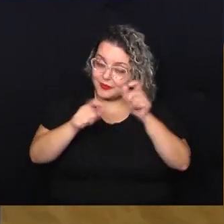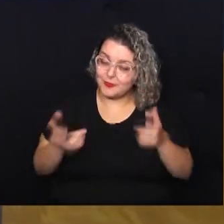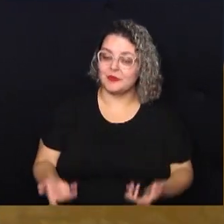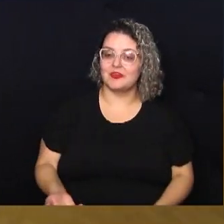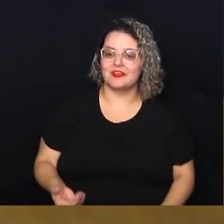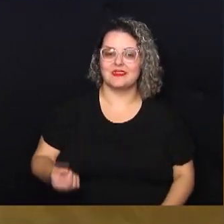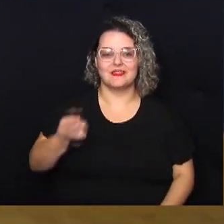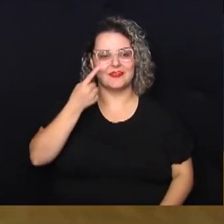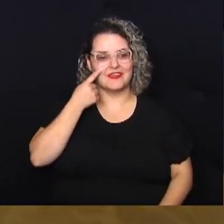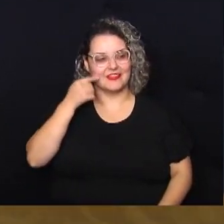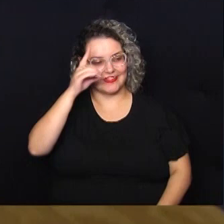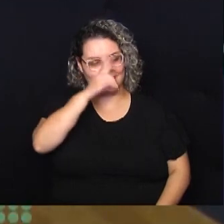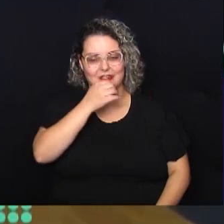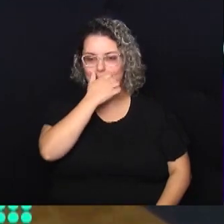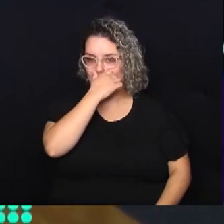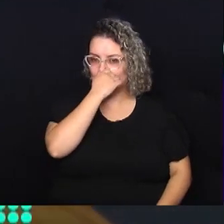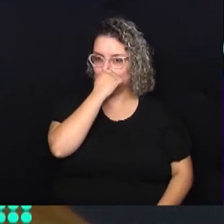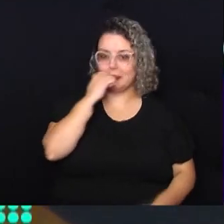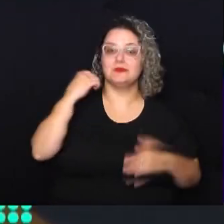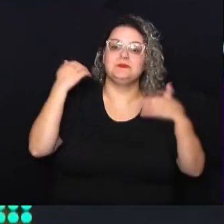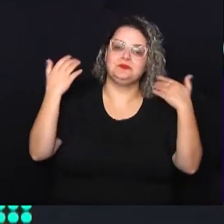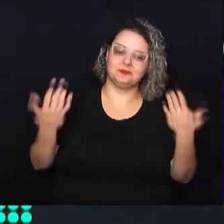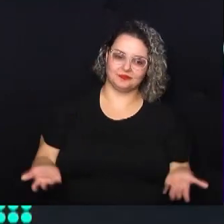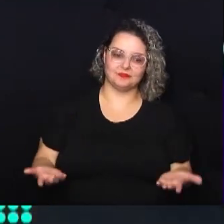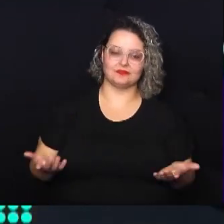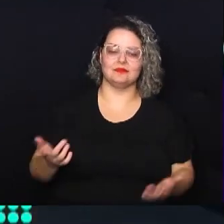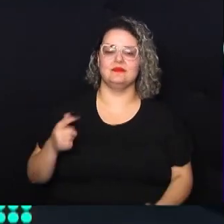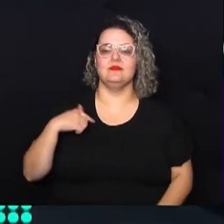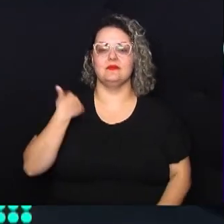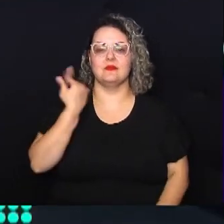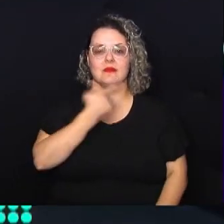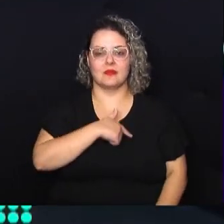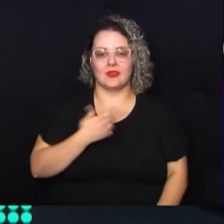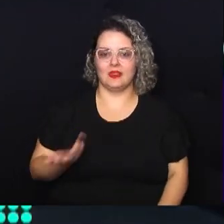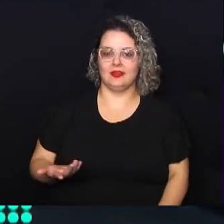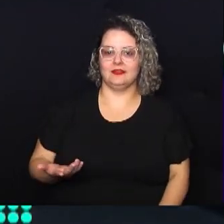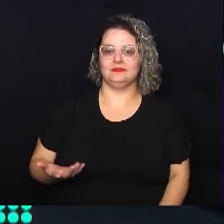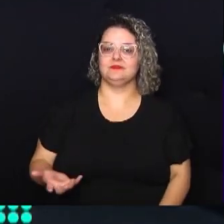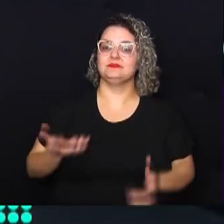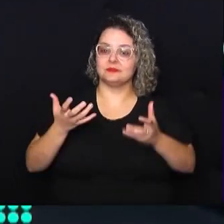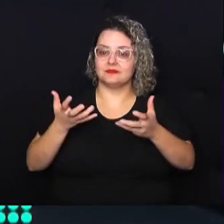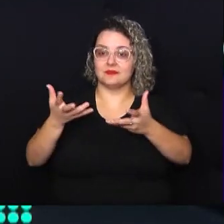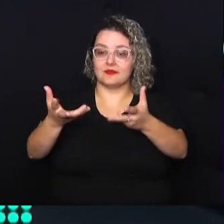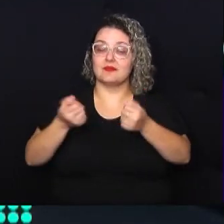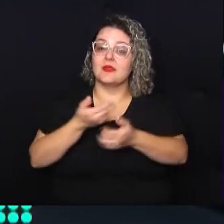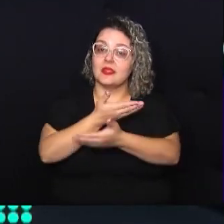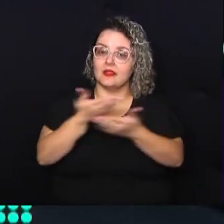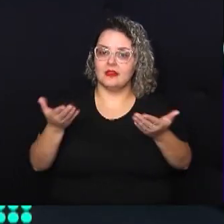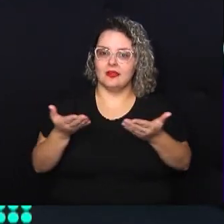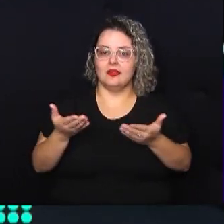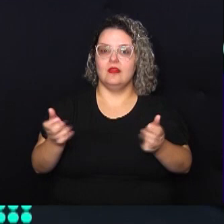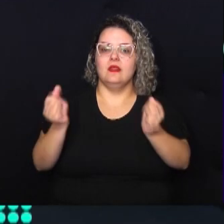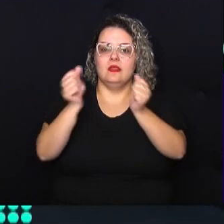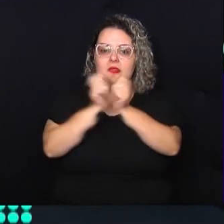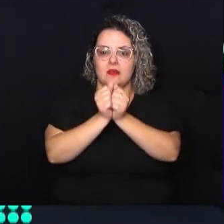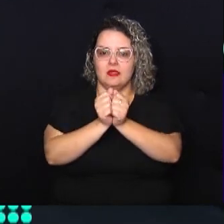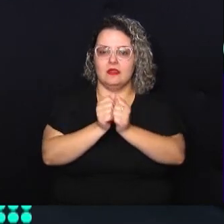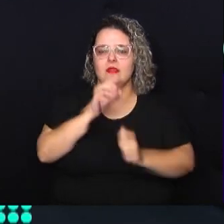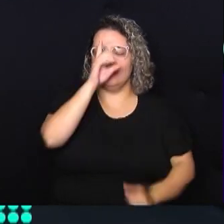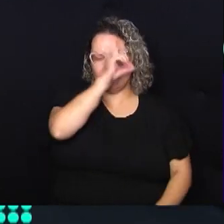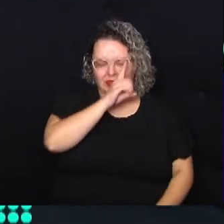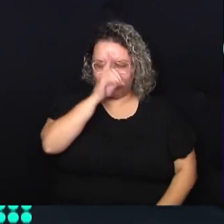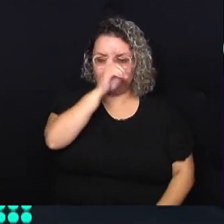te ver no domingo. Bom, pessoal, a gente gostaria muito de convidar vocês para estarem com a gente no domingo,